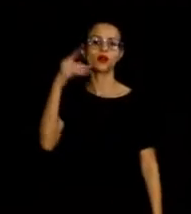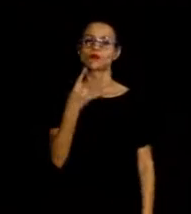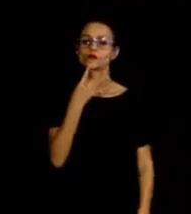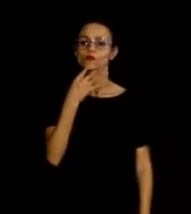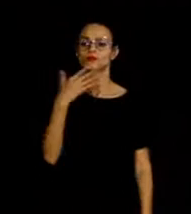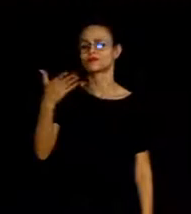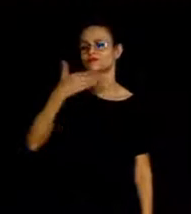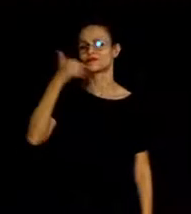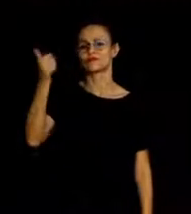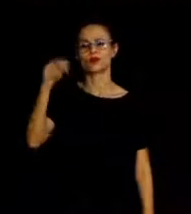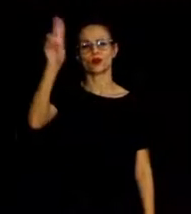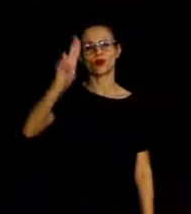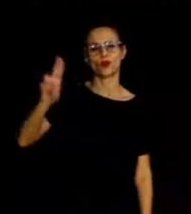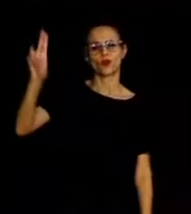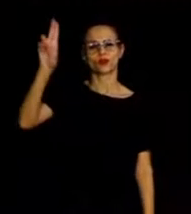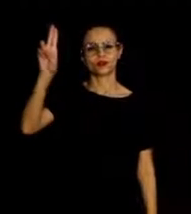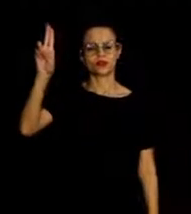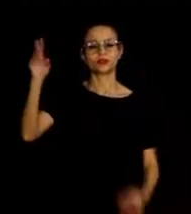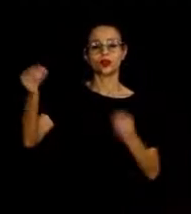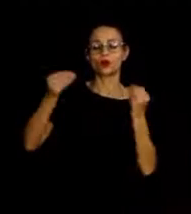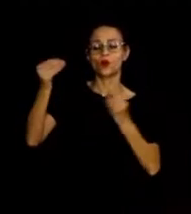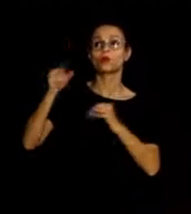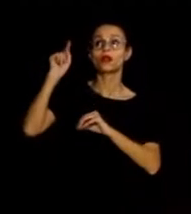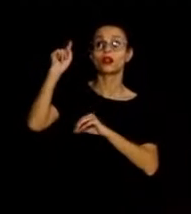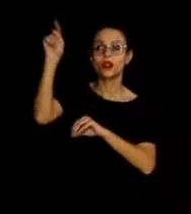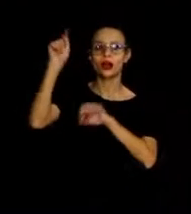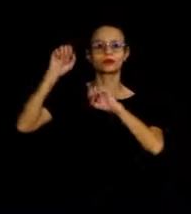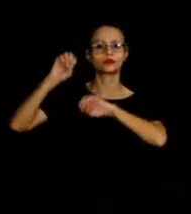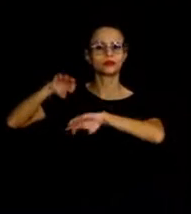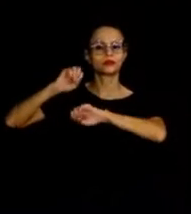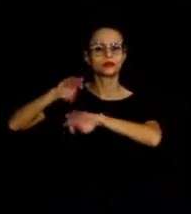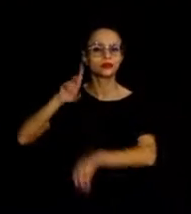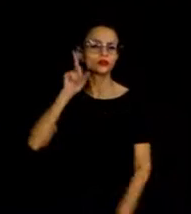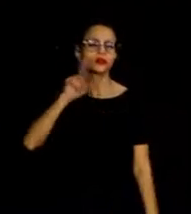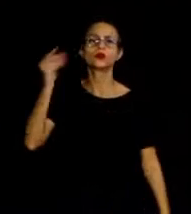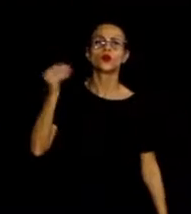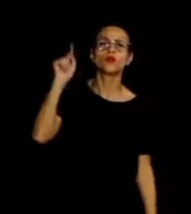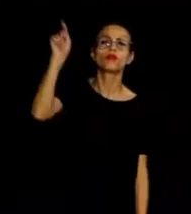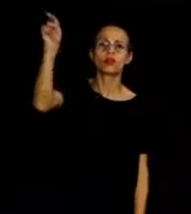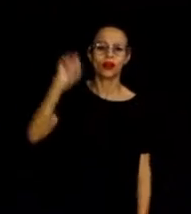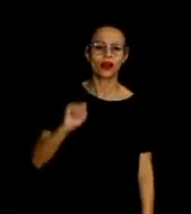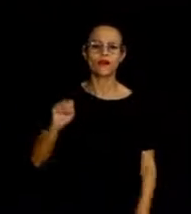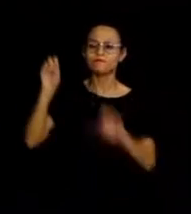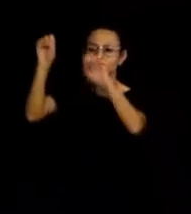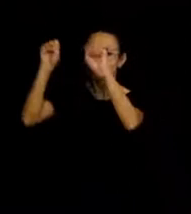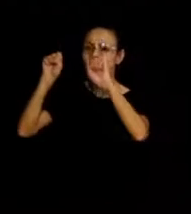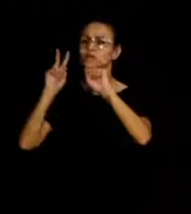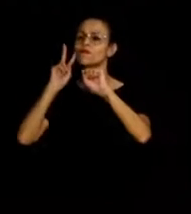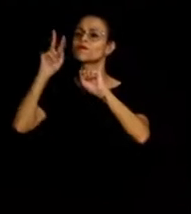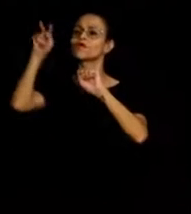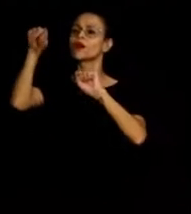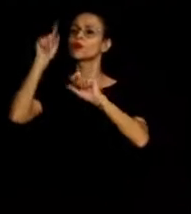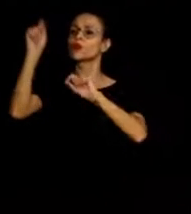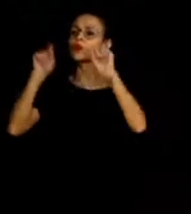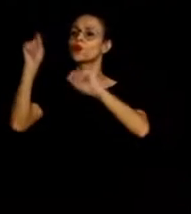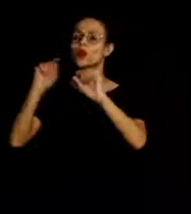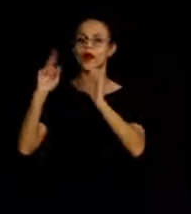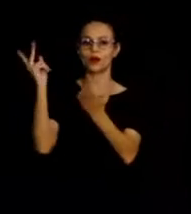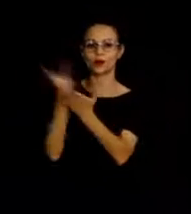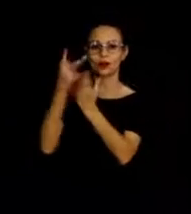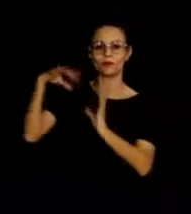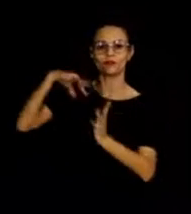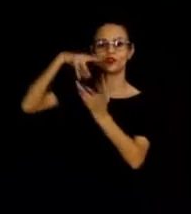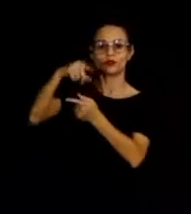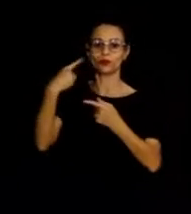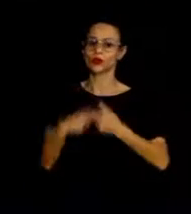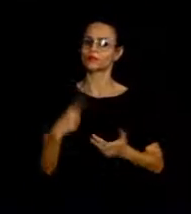das melhores universidades com o símbolo nos Estados Unidos a gente precisava entender o que estava acontecendo no mundo porque